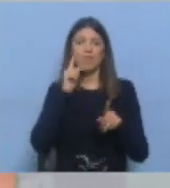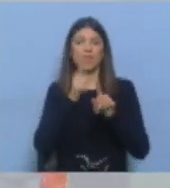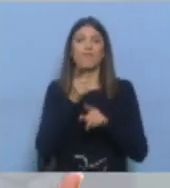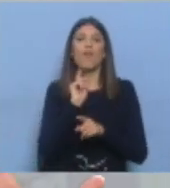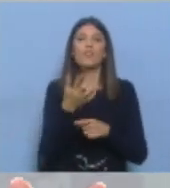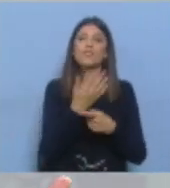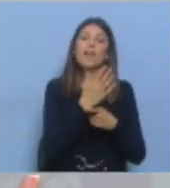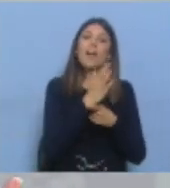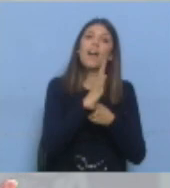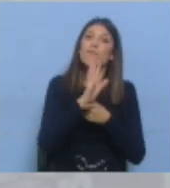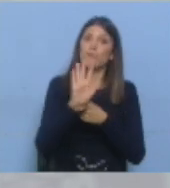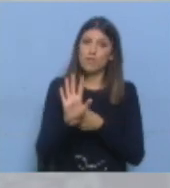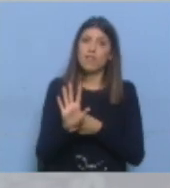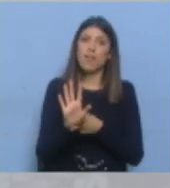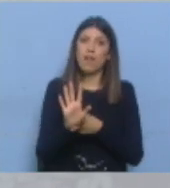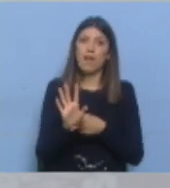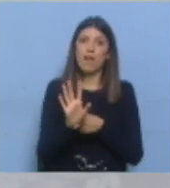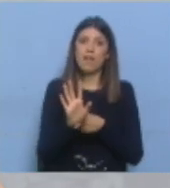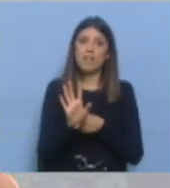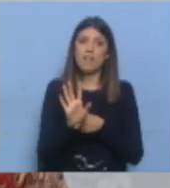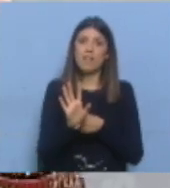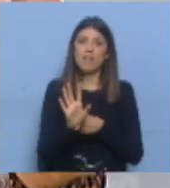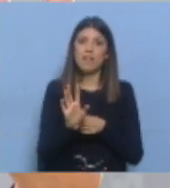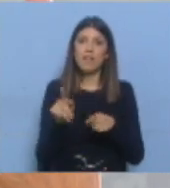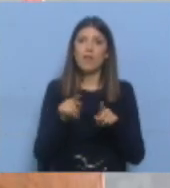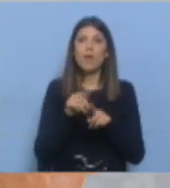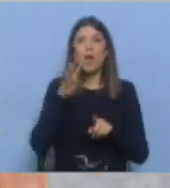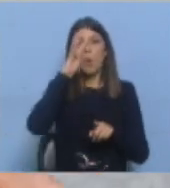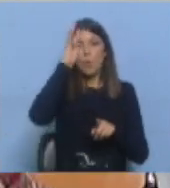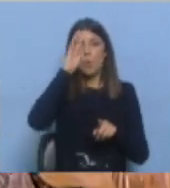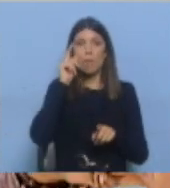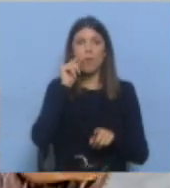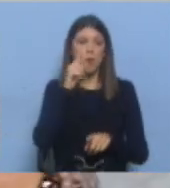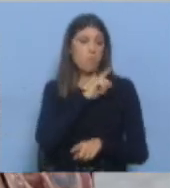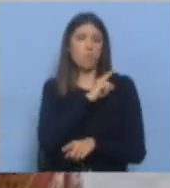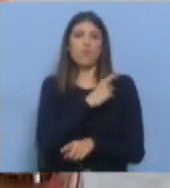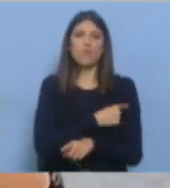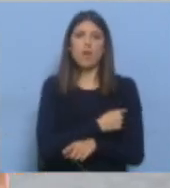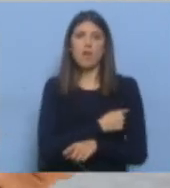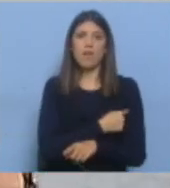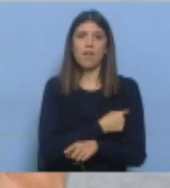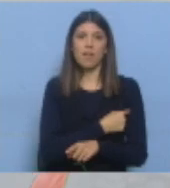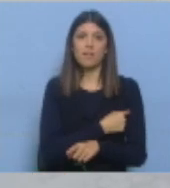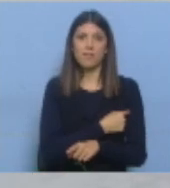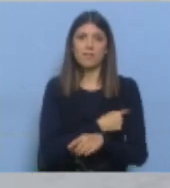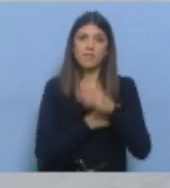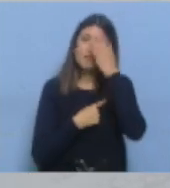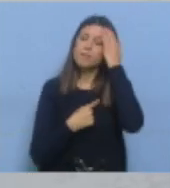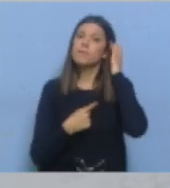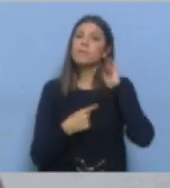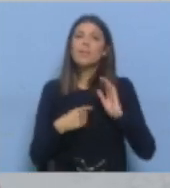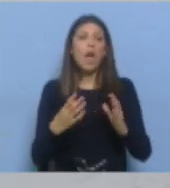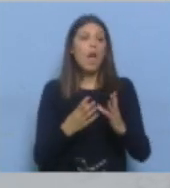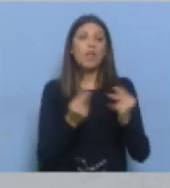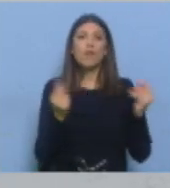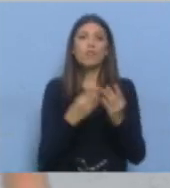é livre, quer dizer, não está preso, quer dizer, não é um homem de poder que agora é um flop se não resolve. Neste sentido, ele...